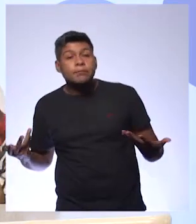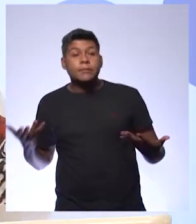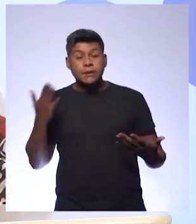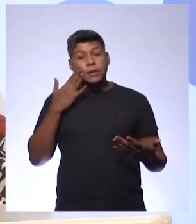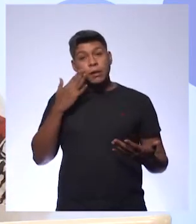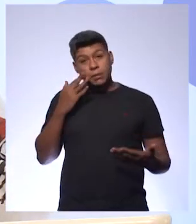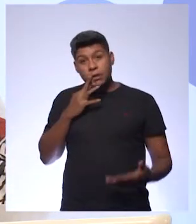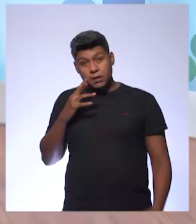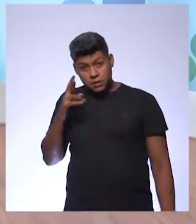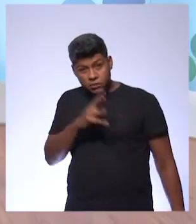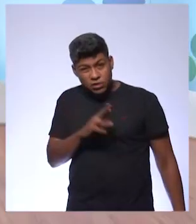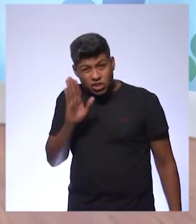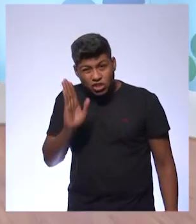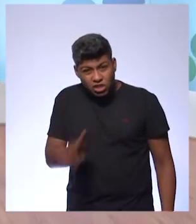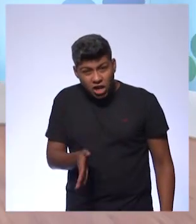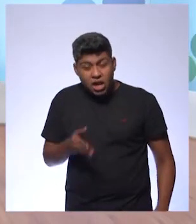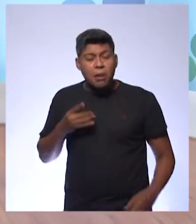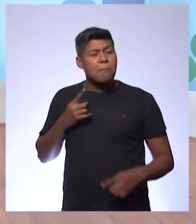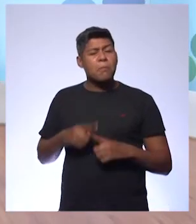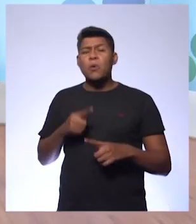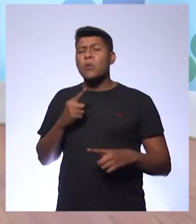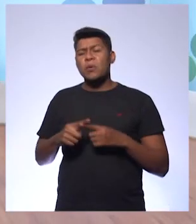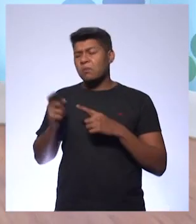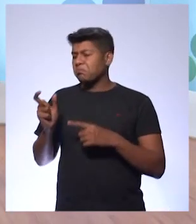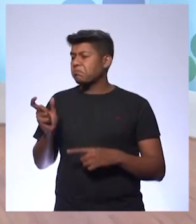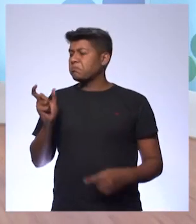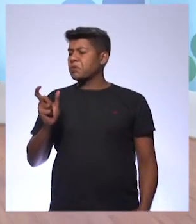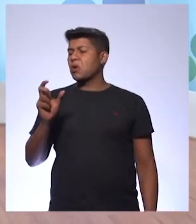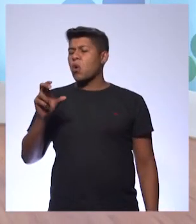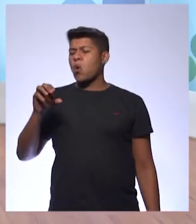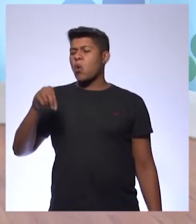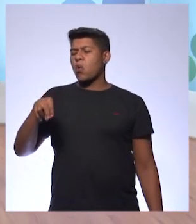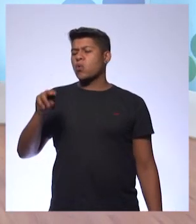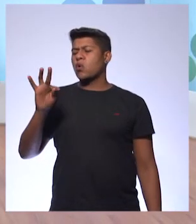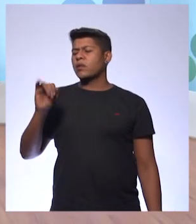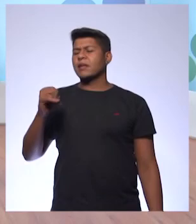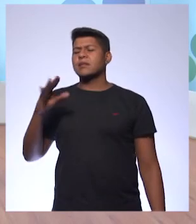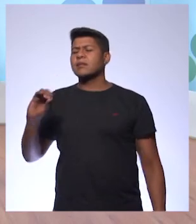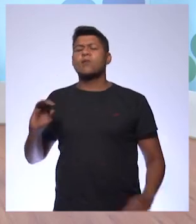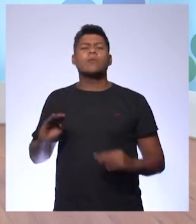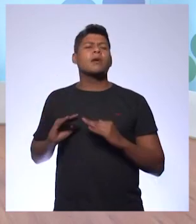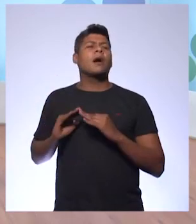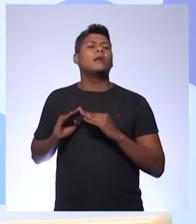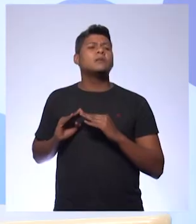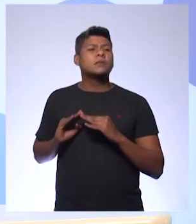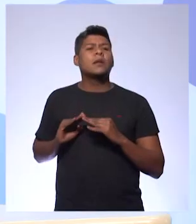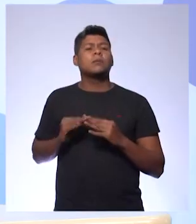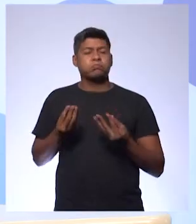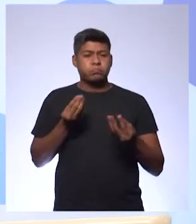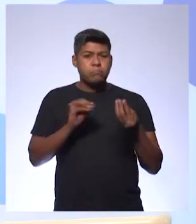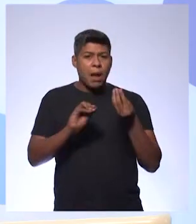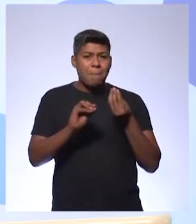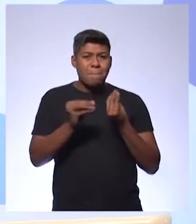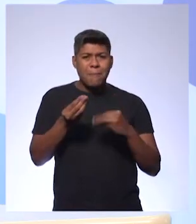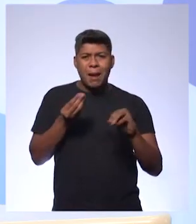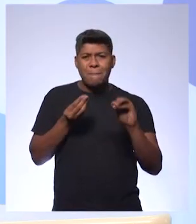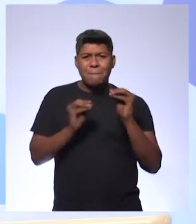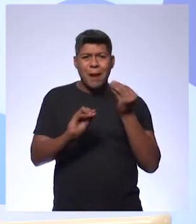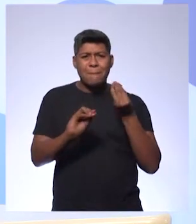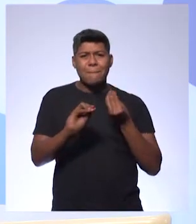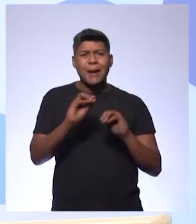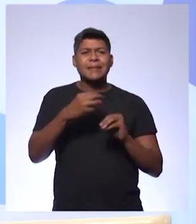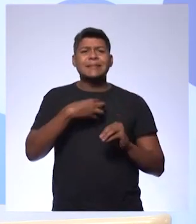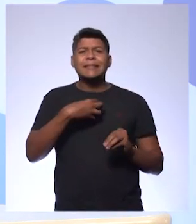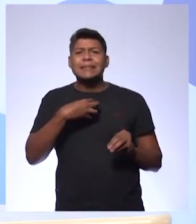Responderam, por que será que se chama conotação de casa? Olha, eles estão colocando que é o